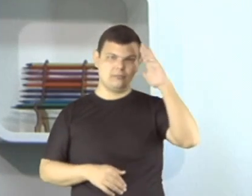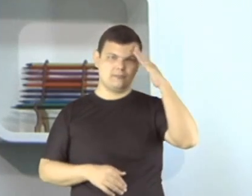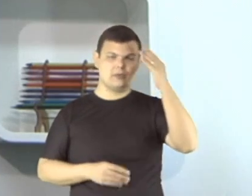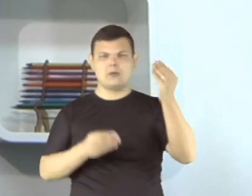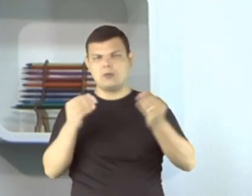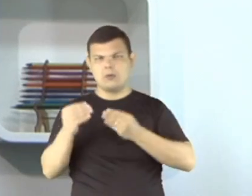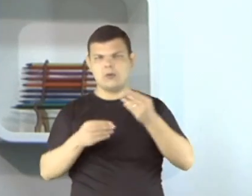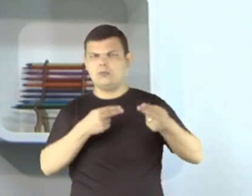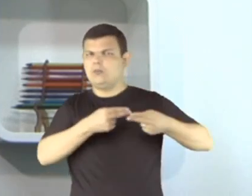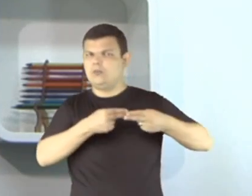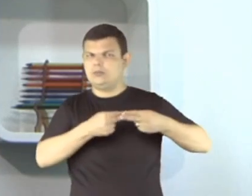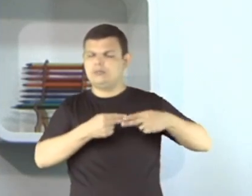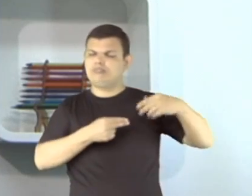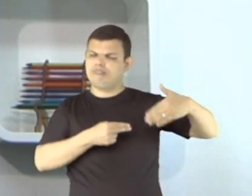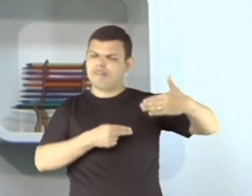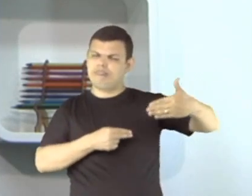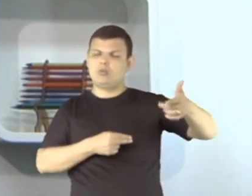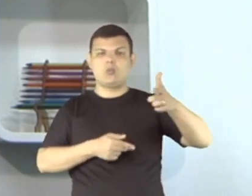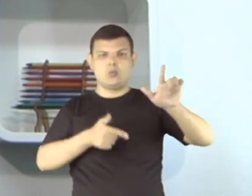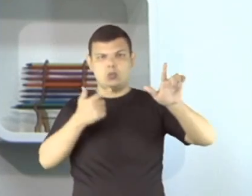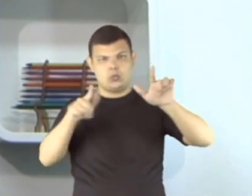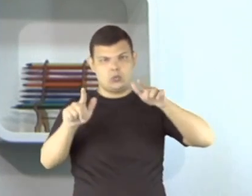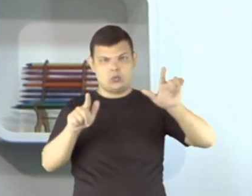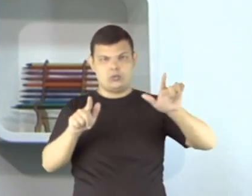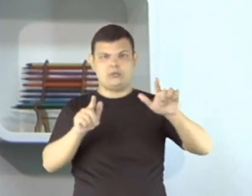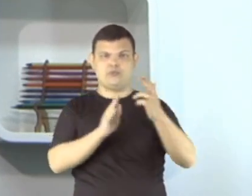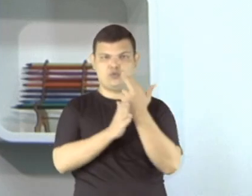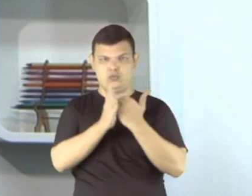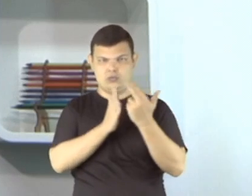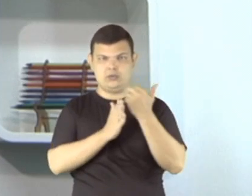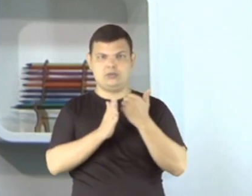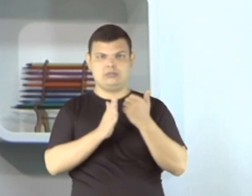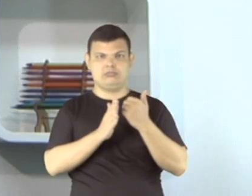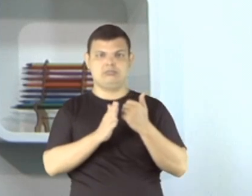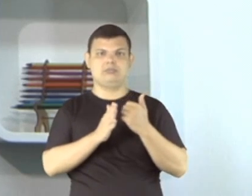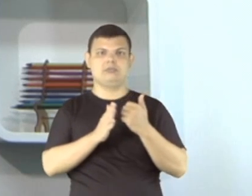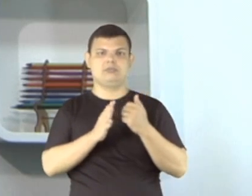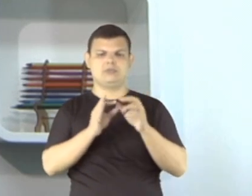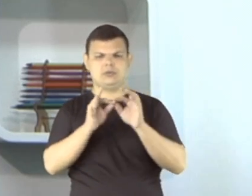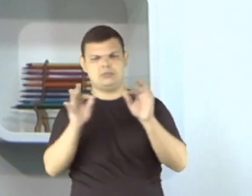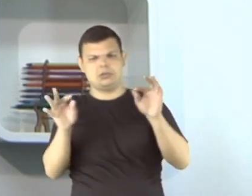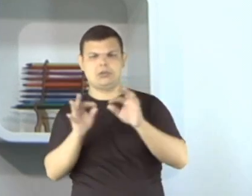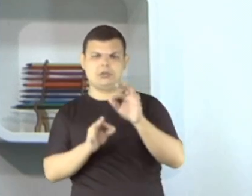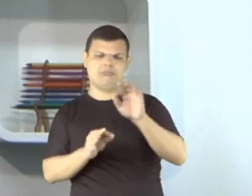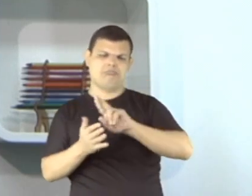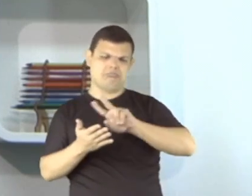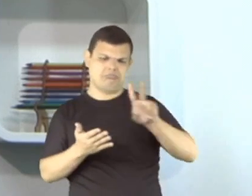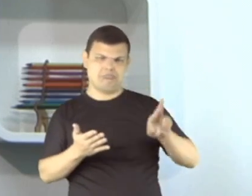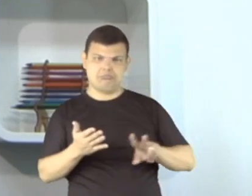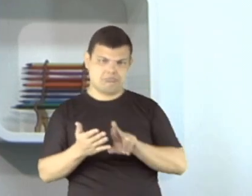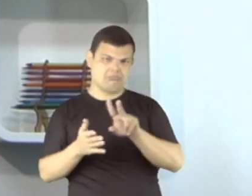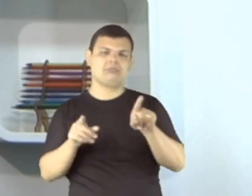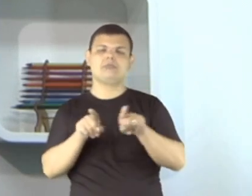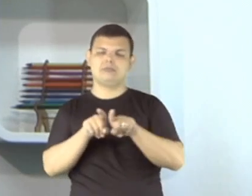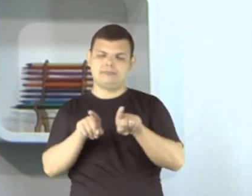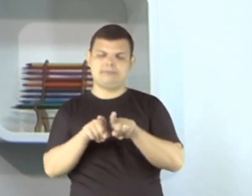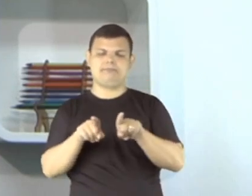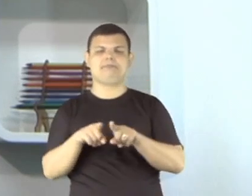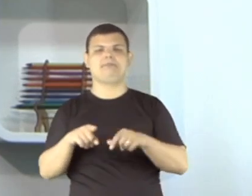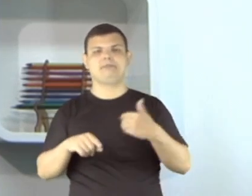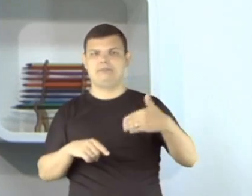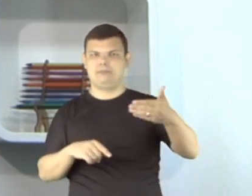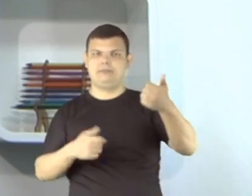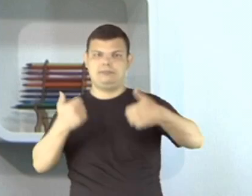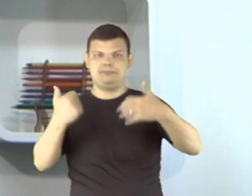vai funcionar nas demais figuras planas e os quadriláteros também, ou outras figuras geométricas que nós